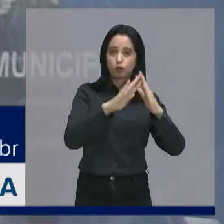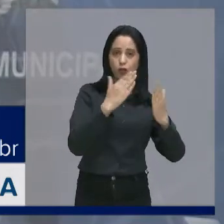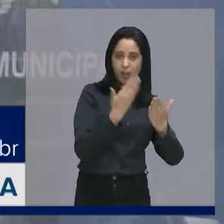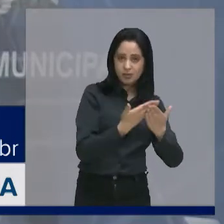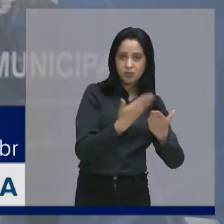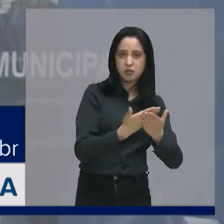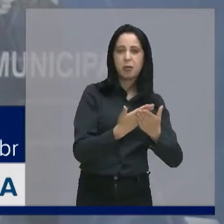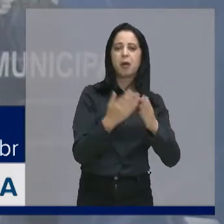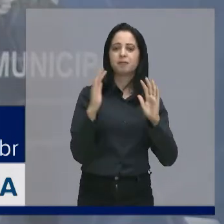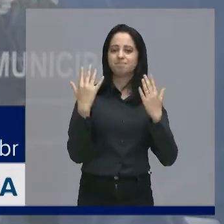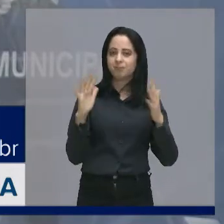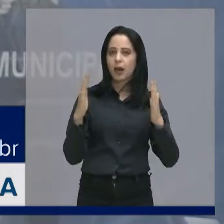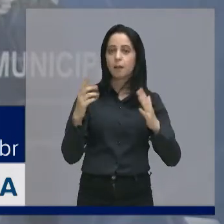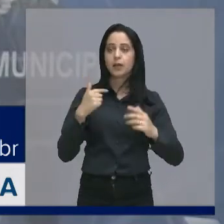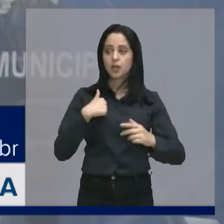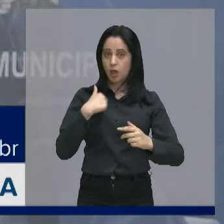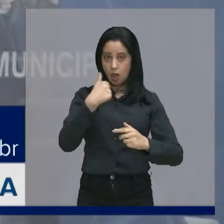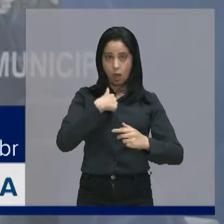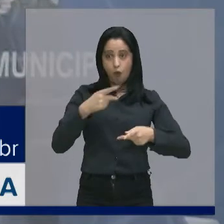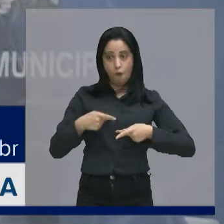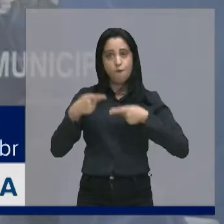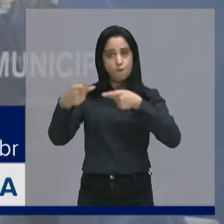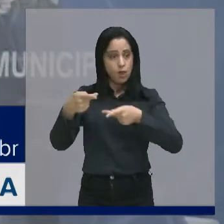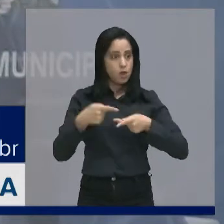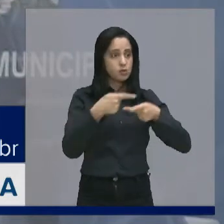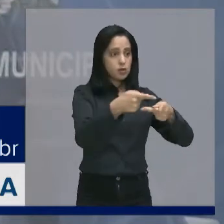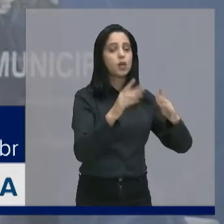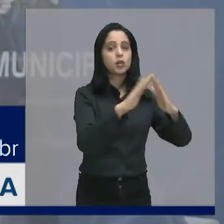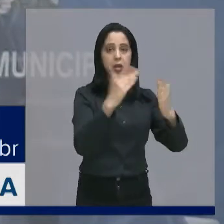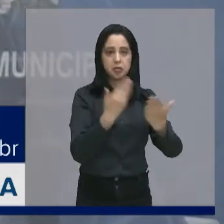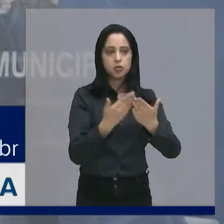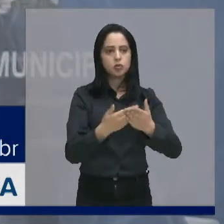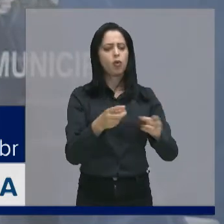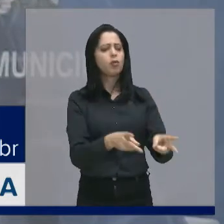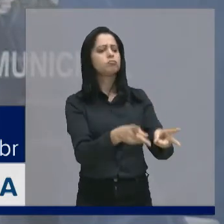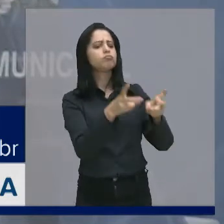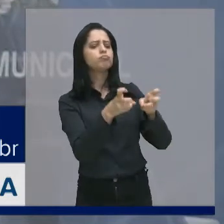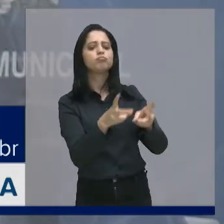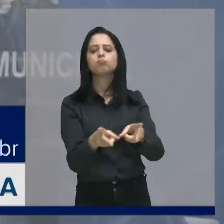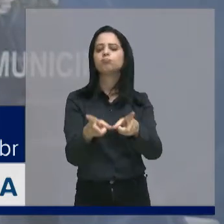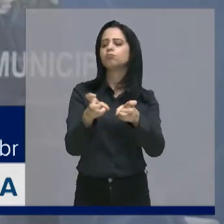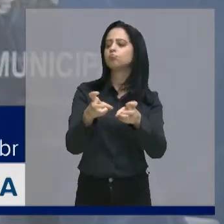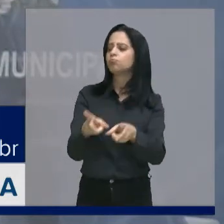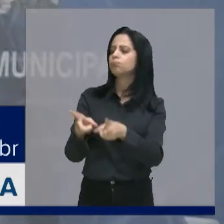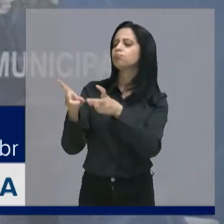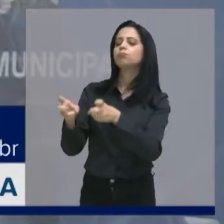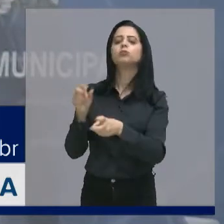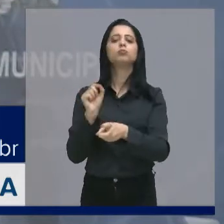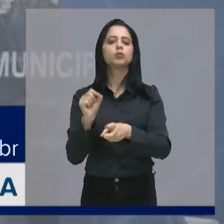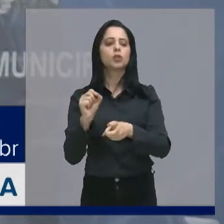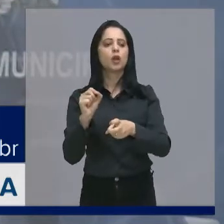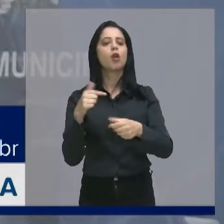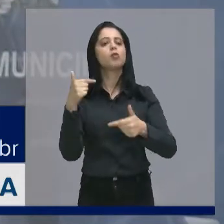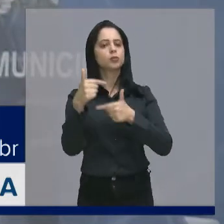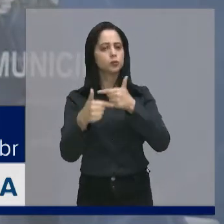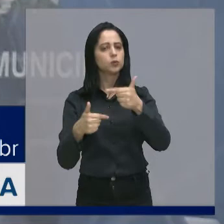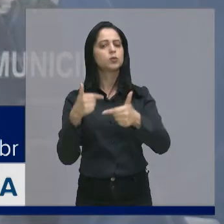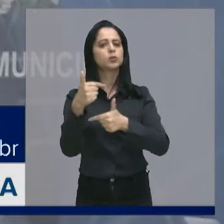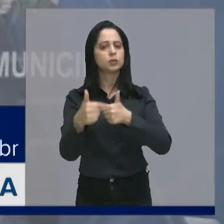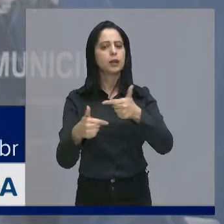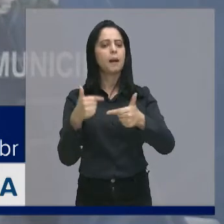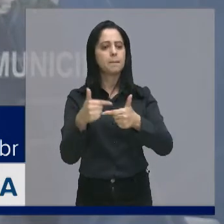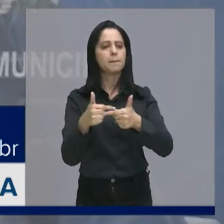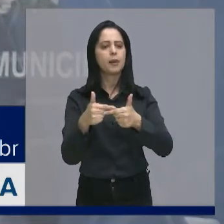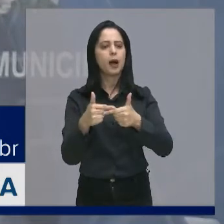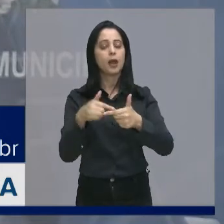municipais. Tenho visitado algumas escolas e tenho visto que o trabalho de precaução, né, e de